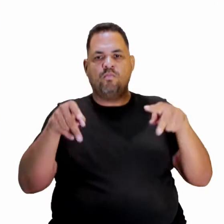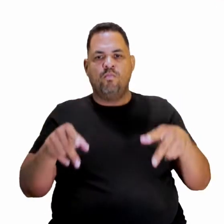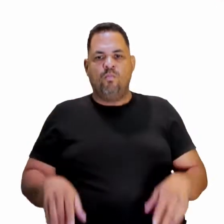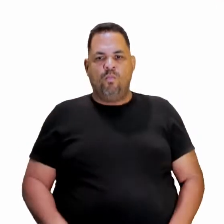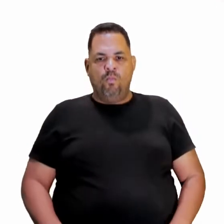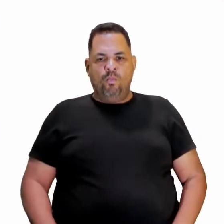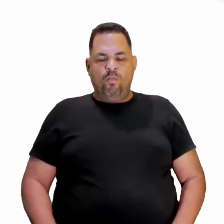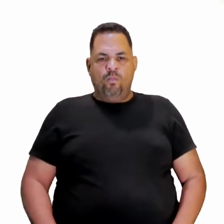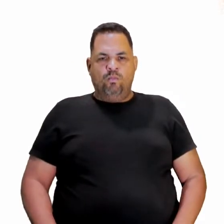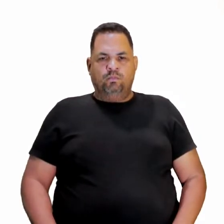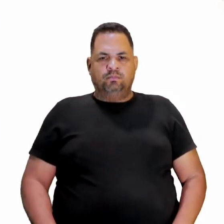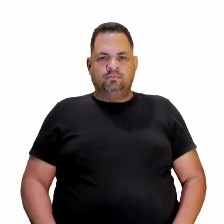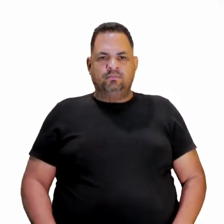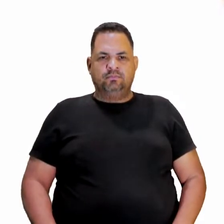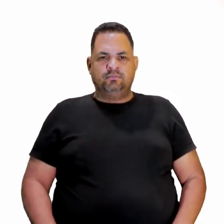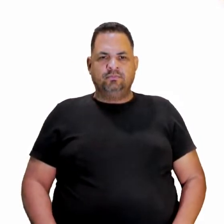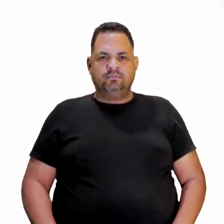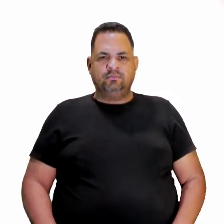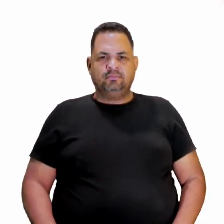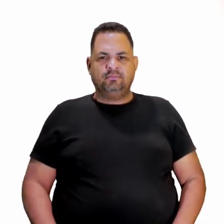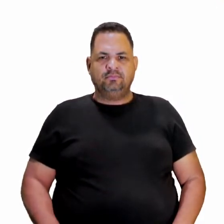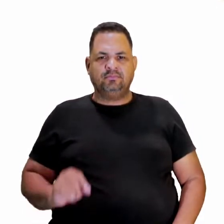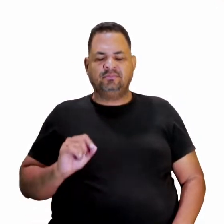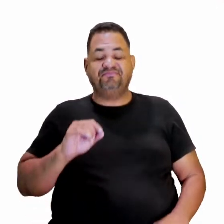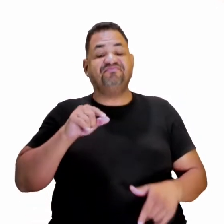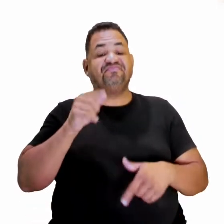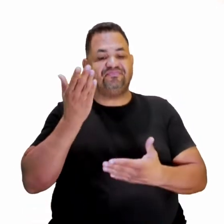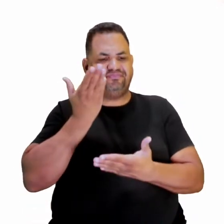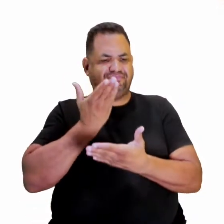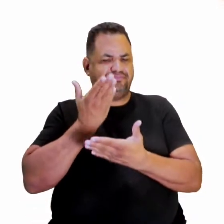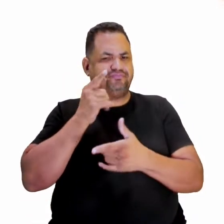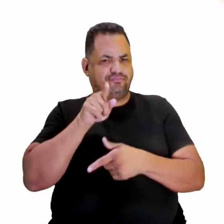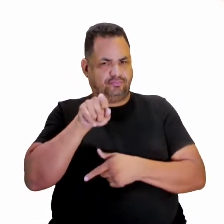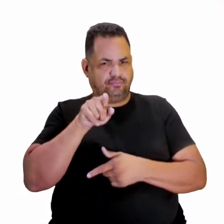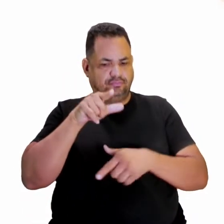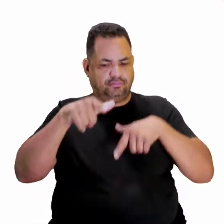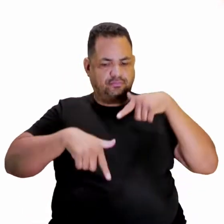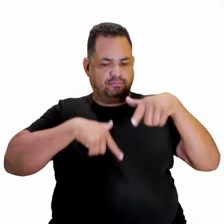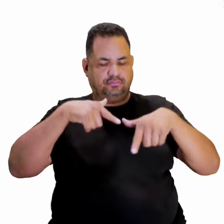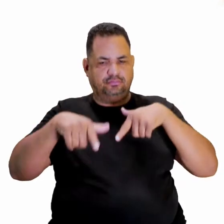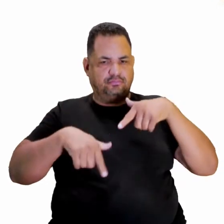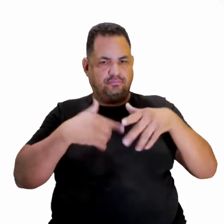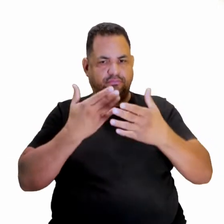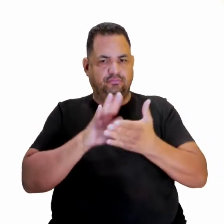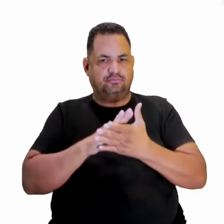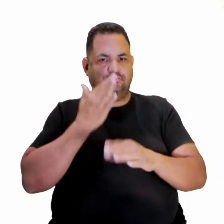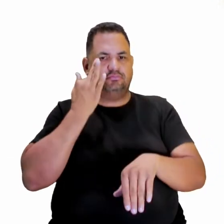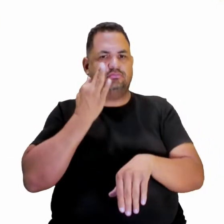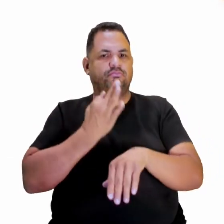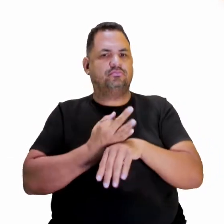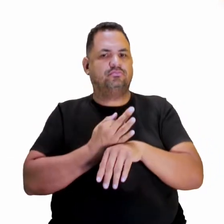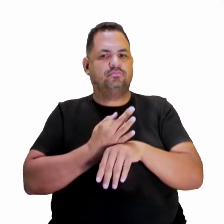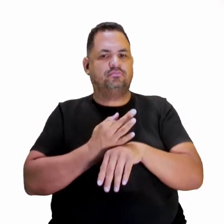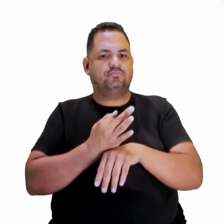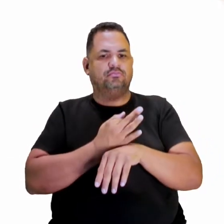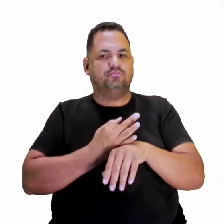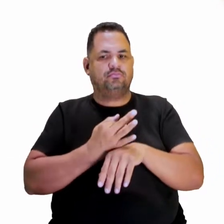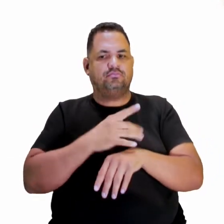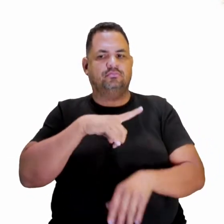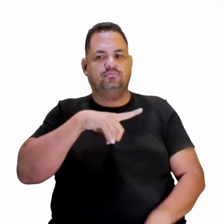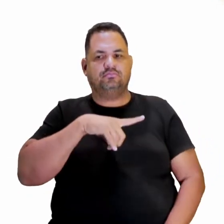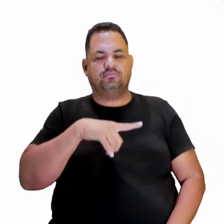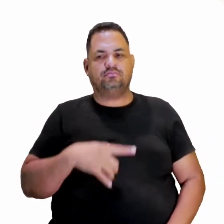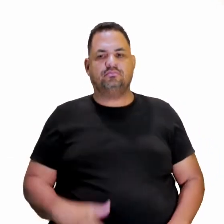minha aula. Did you work last holiday? Você trabalhou no último feriado? E aí, vamos ter